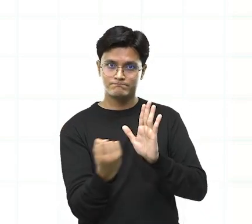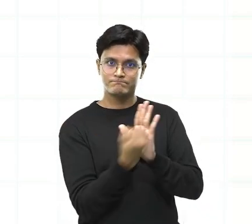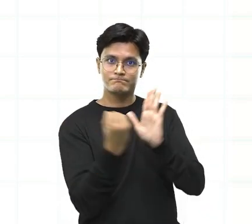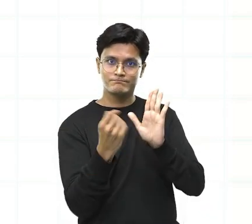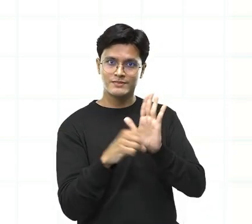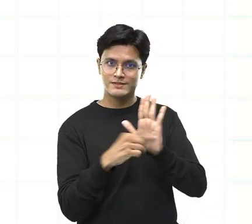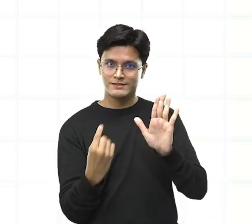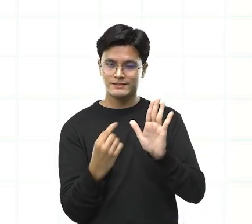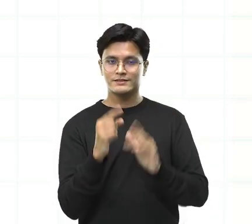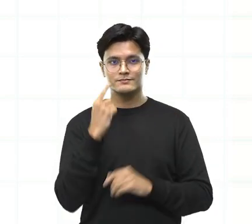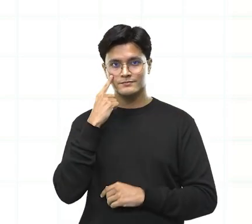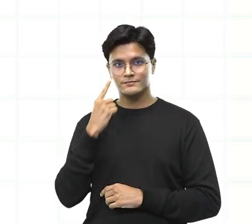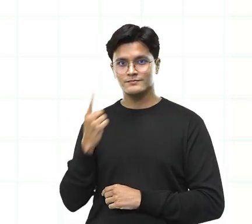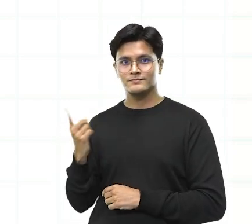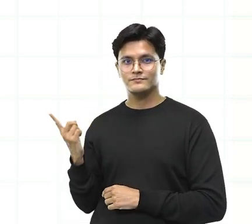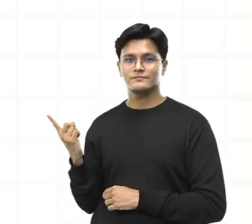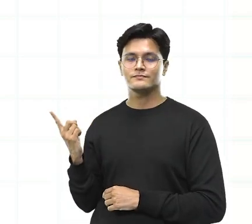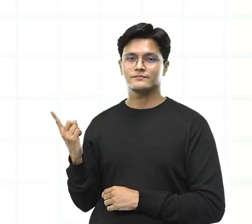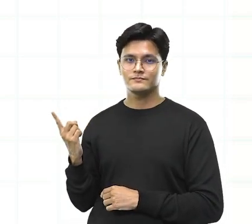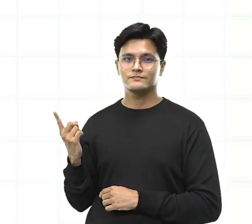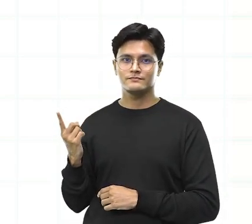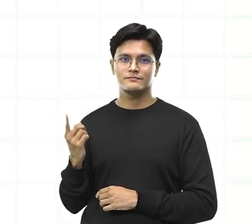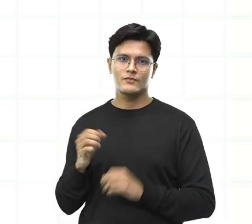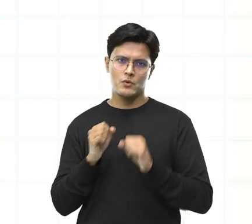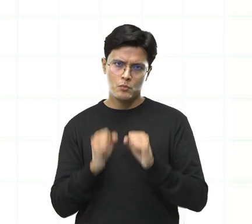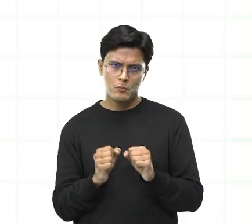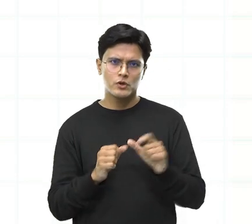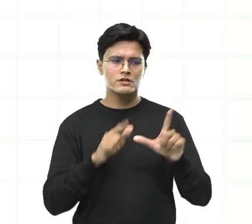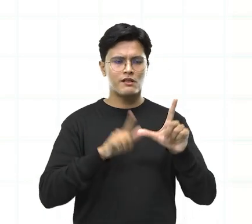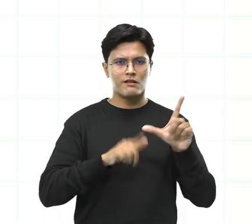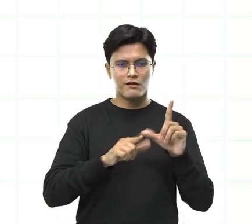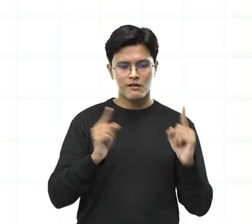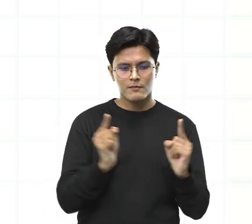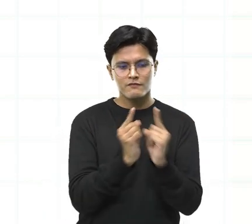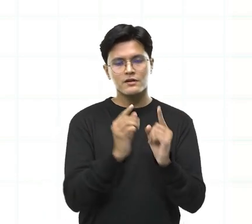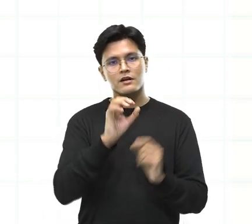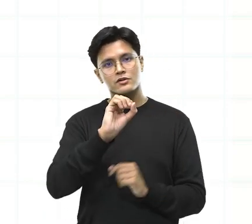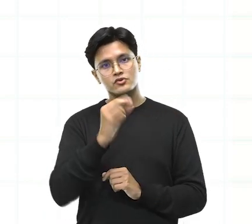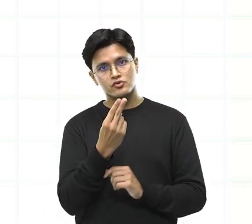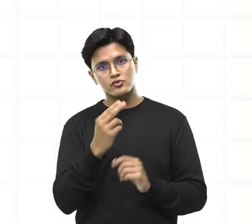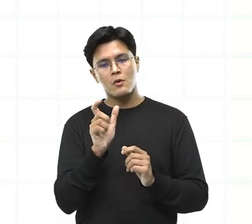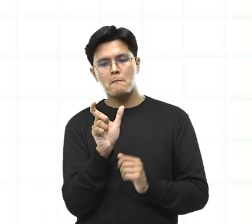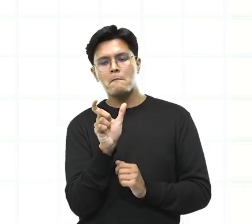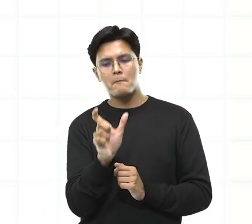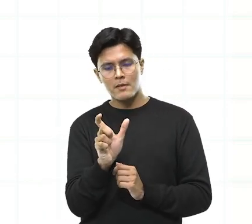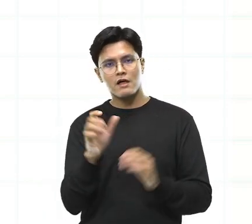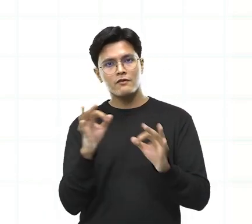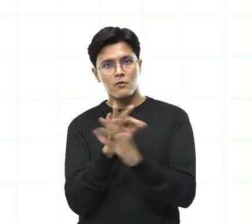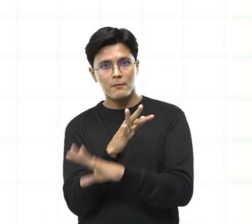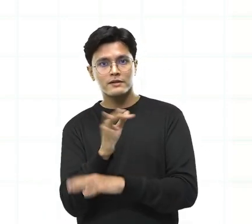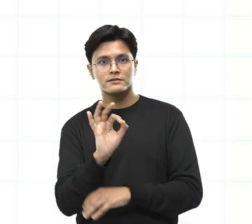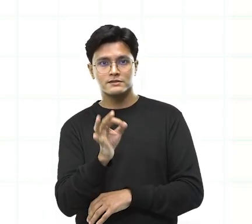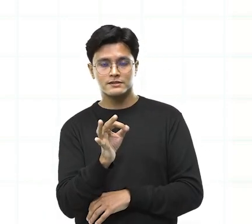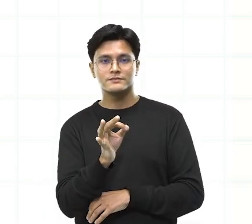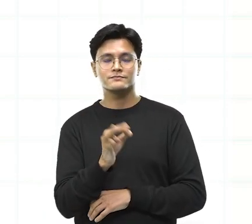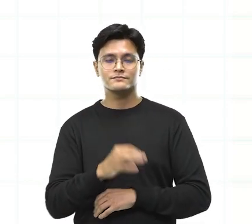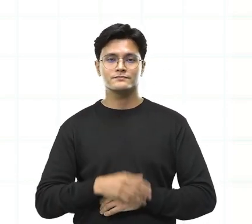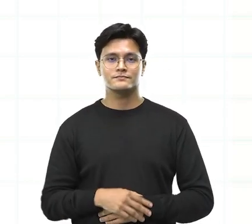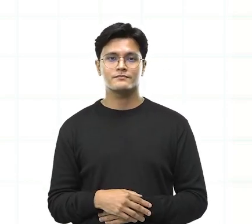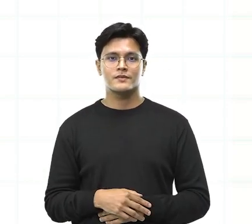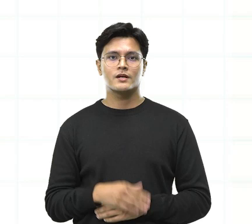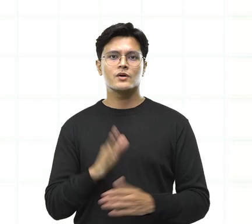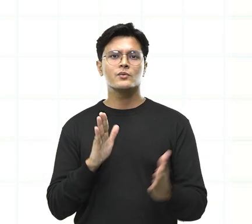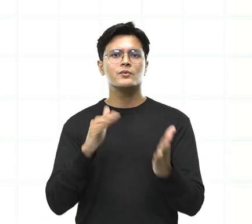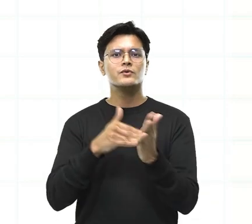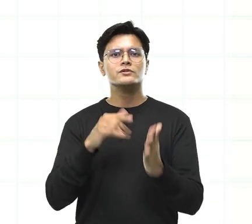formam a sigla, pode formar a sigla ou a palavra inteira, né? Que vai representar essa marca. E por último,